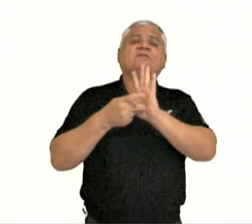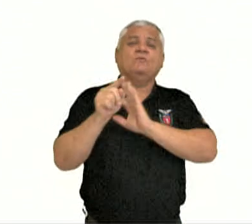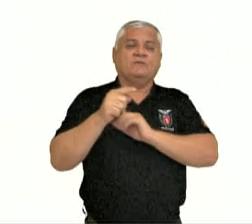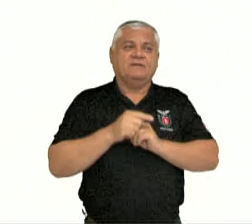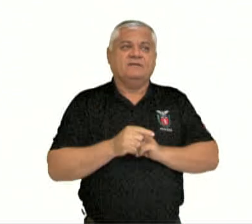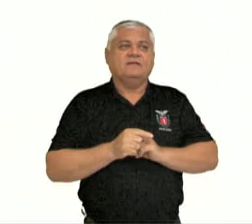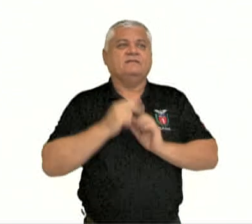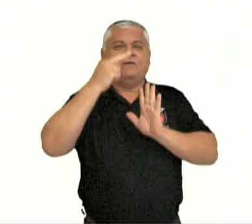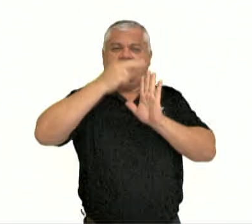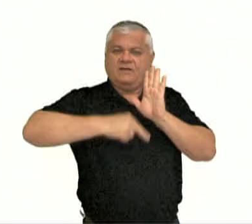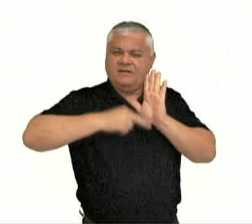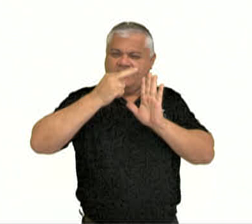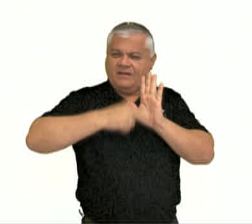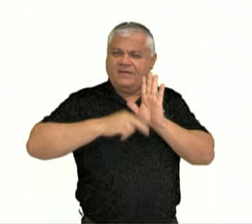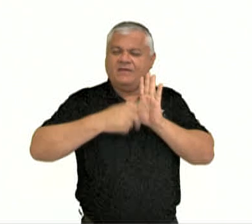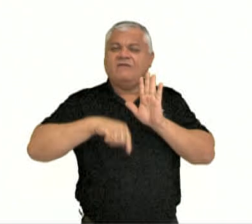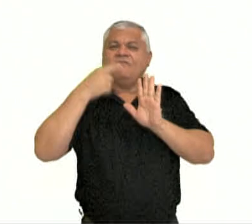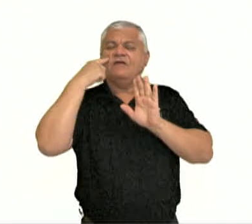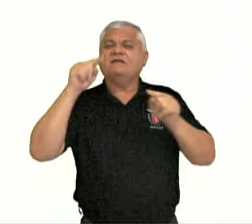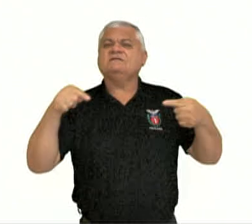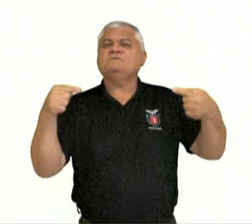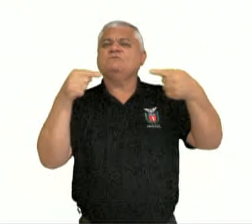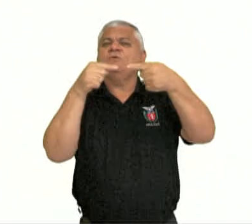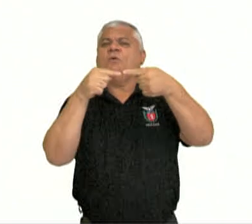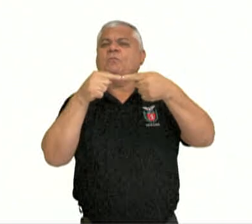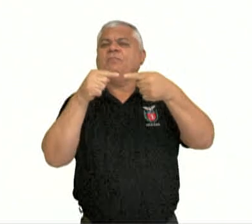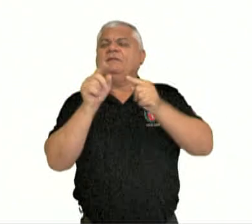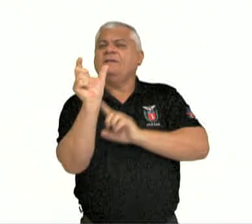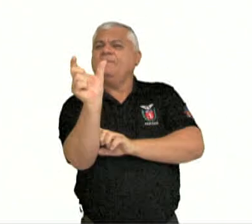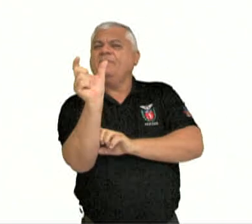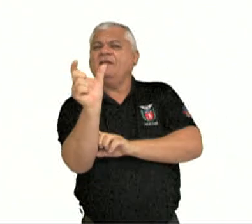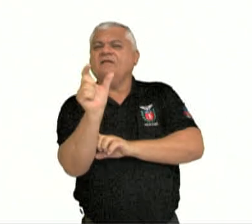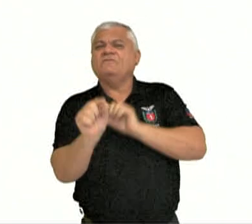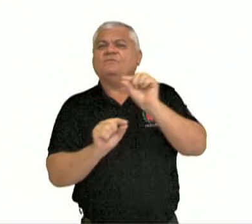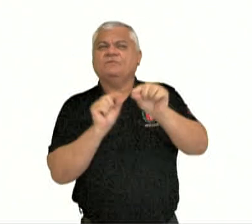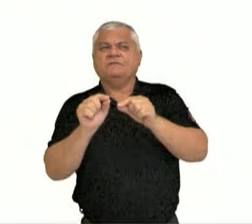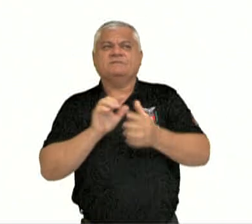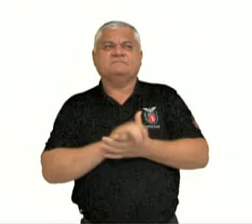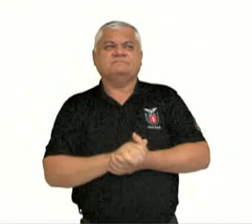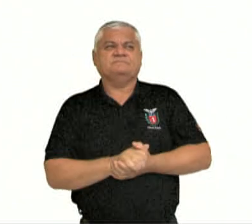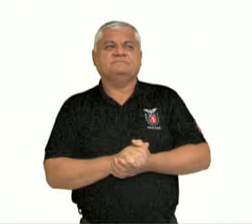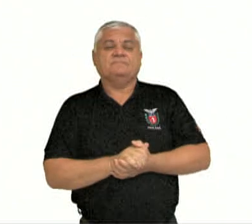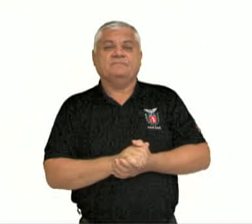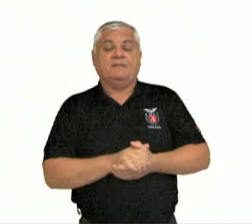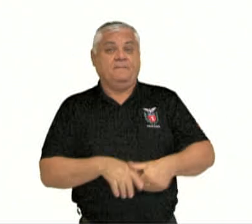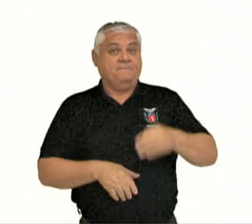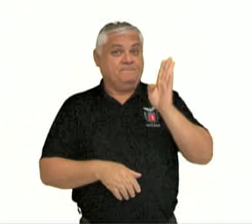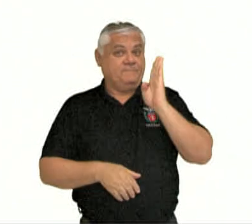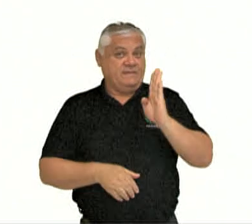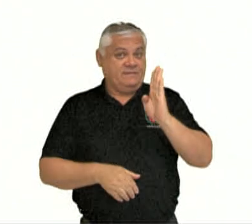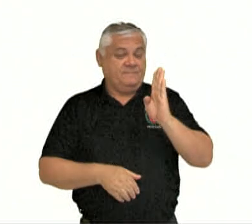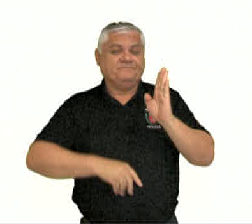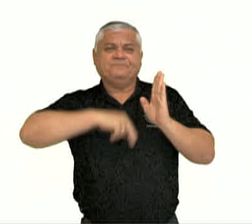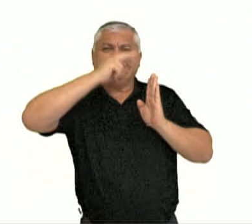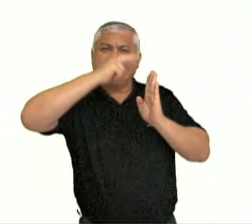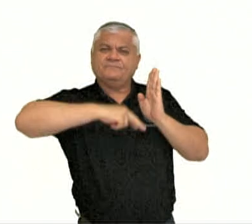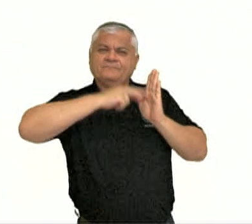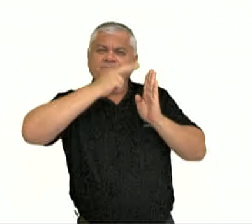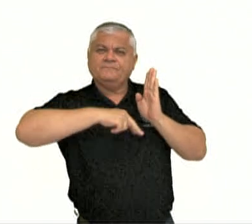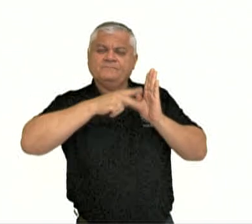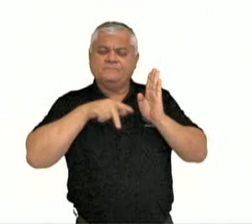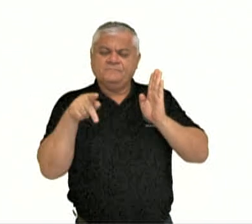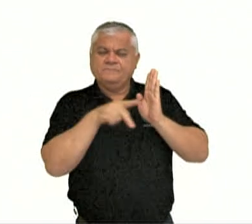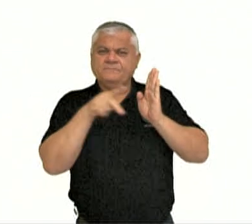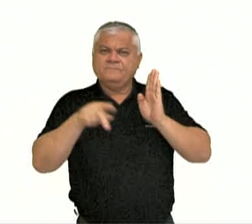reler lá e veja qual termo esse pronome retoma. Releia. Professores têm transformado